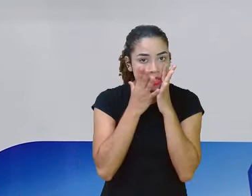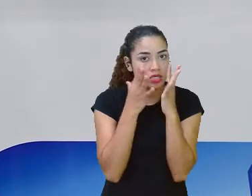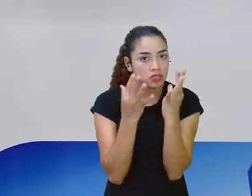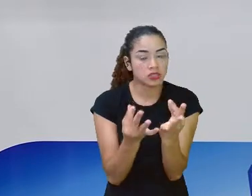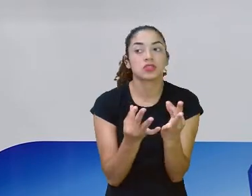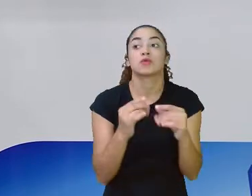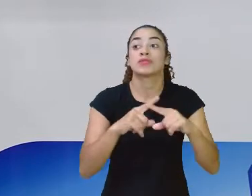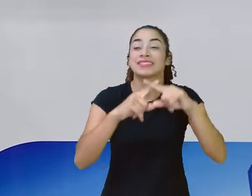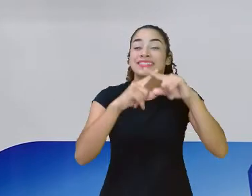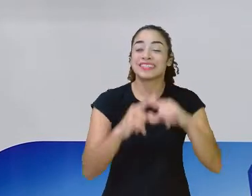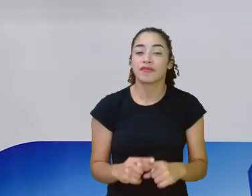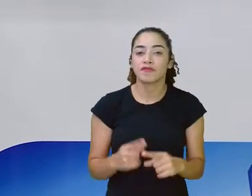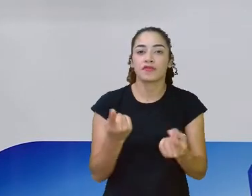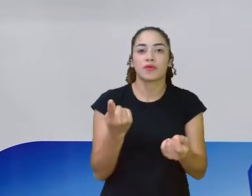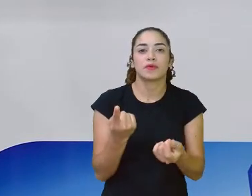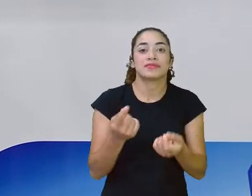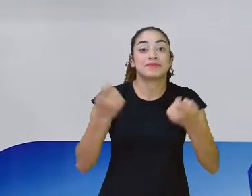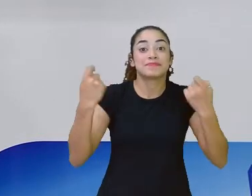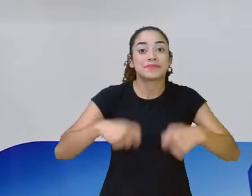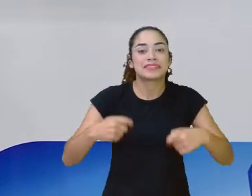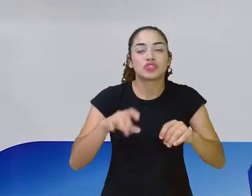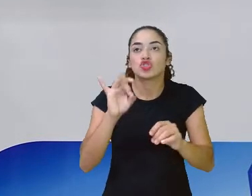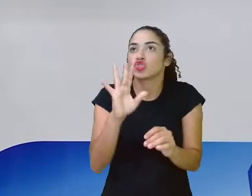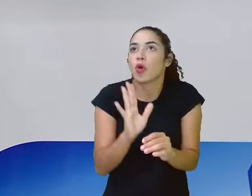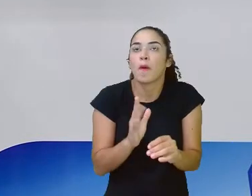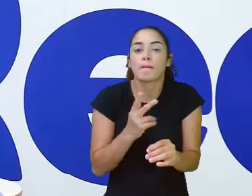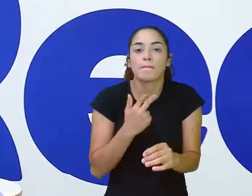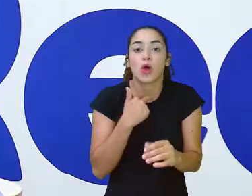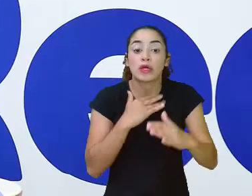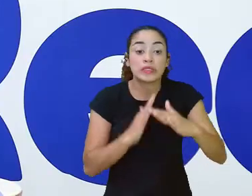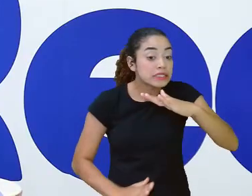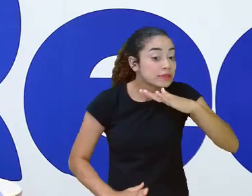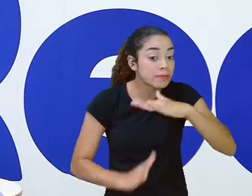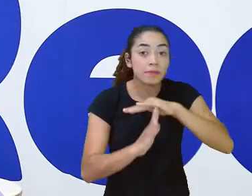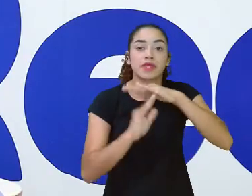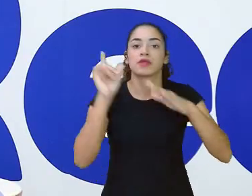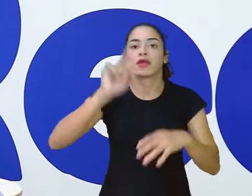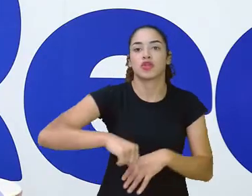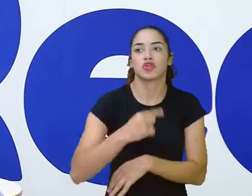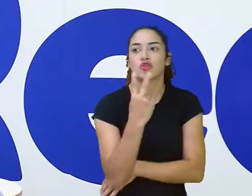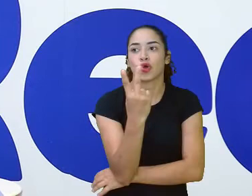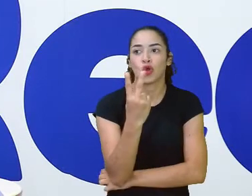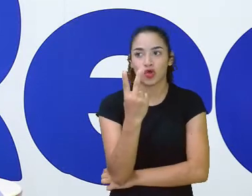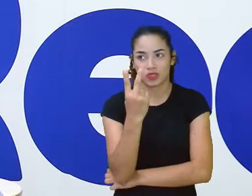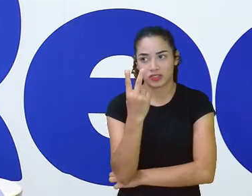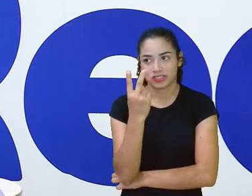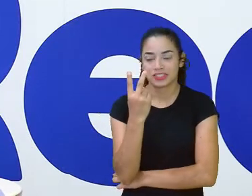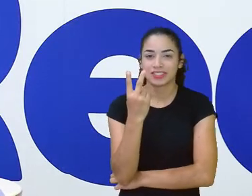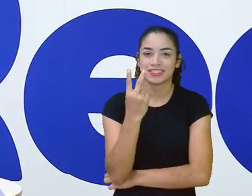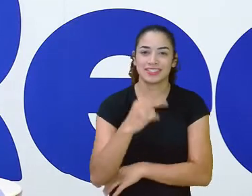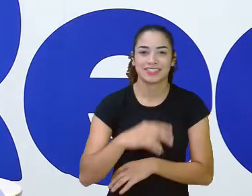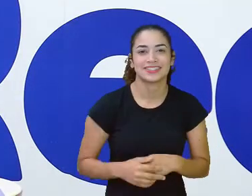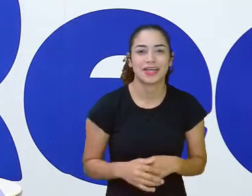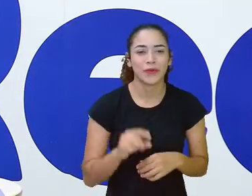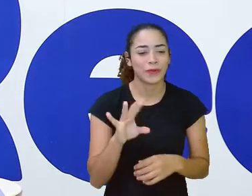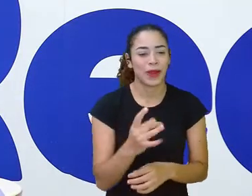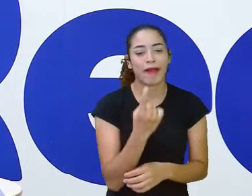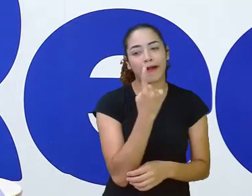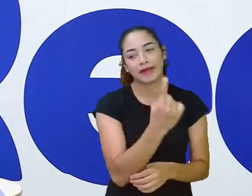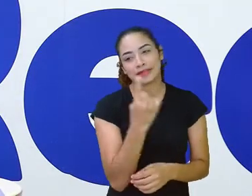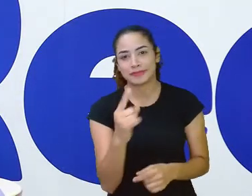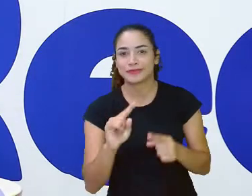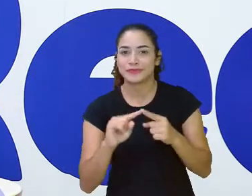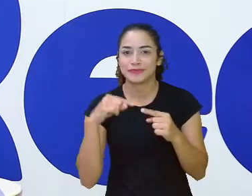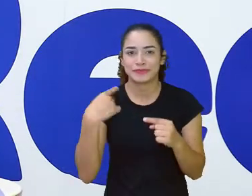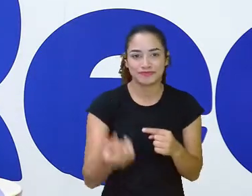dizendo que você tem que usar no mínimo 2 de cada. Então, tá eu certo? ia colocando um de cada vez e anotando, né? Aí na segunda